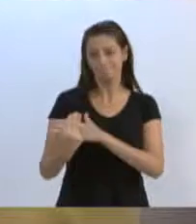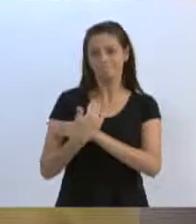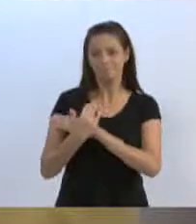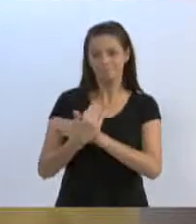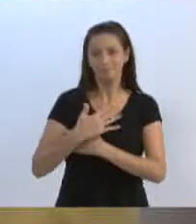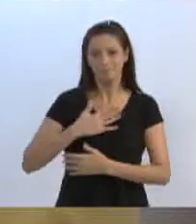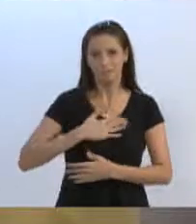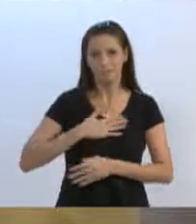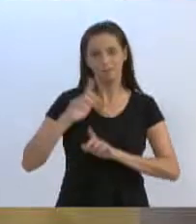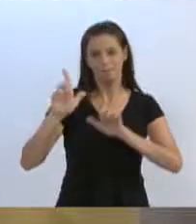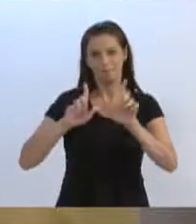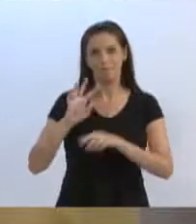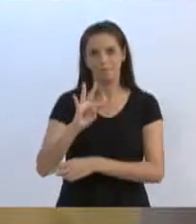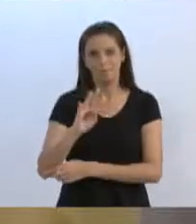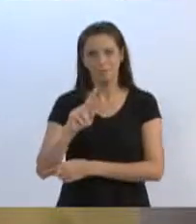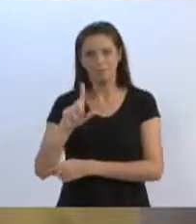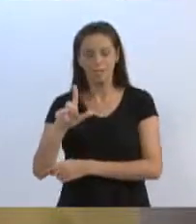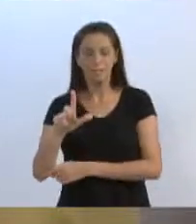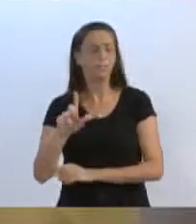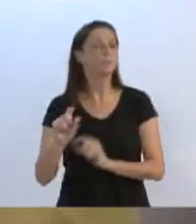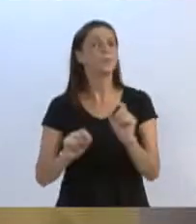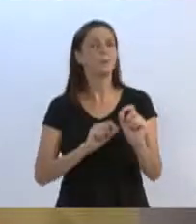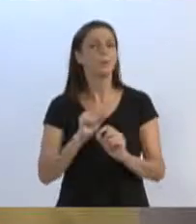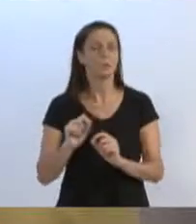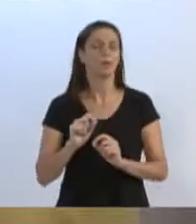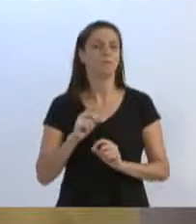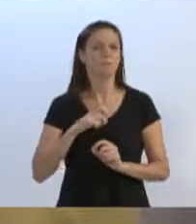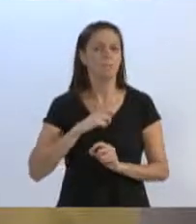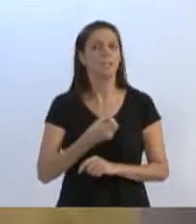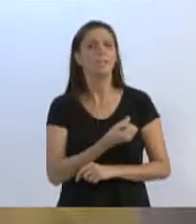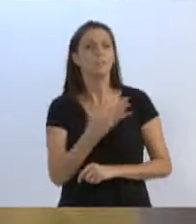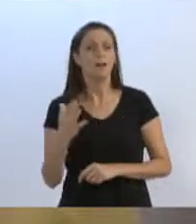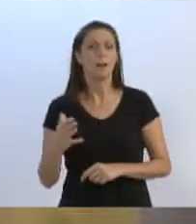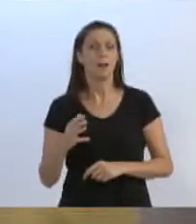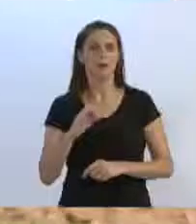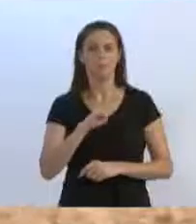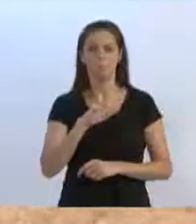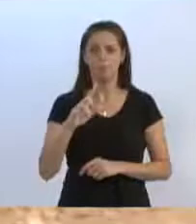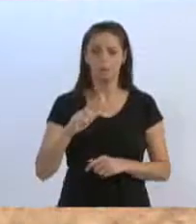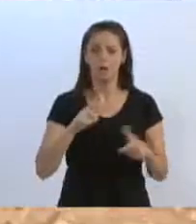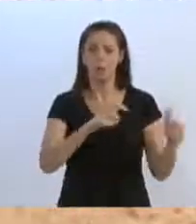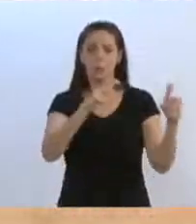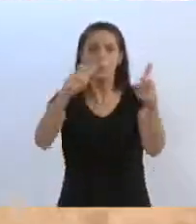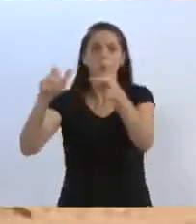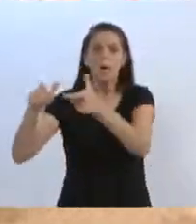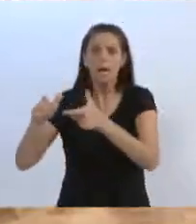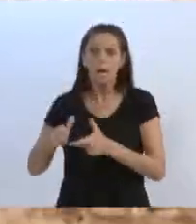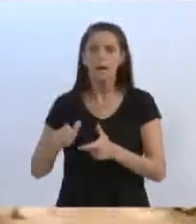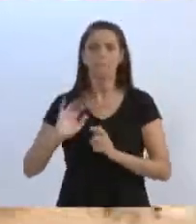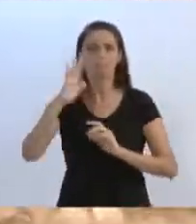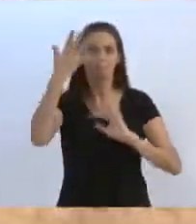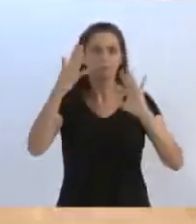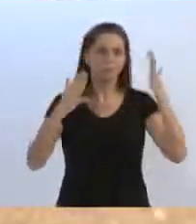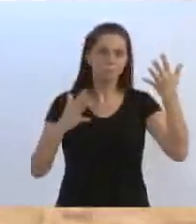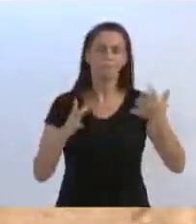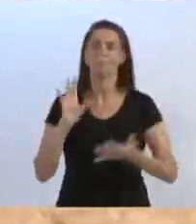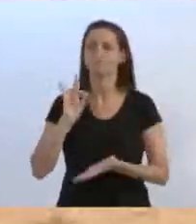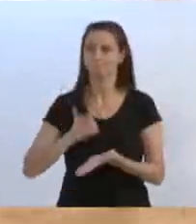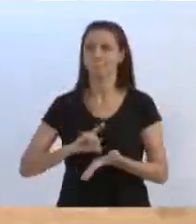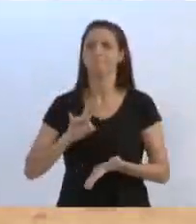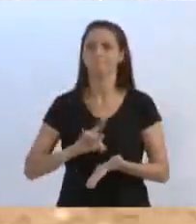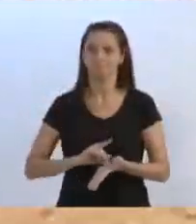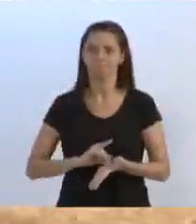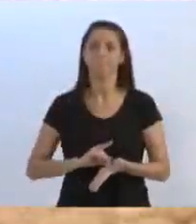legislativa a exemplo de muitos outros pontos da nossa cidade que comumente são afetados devido obviamente